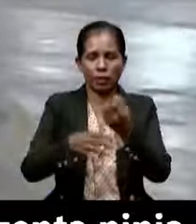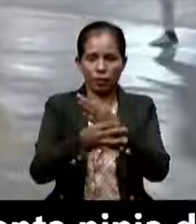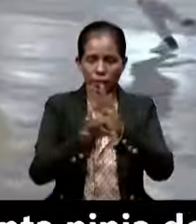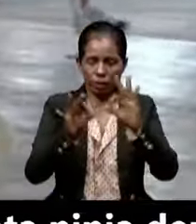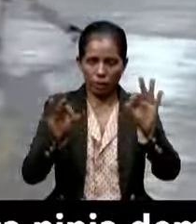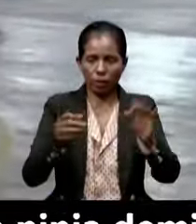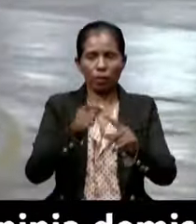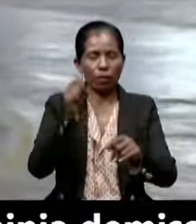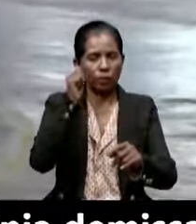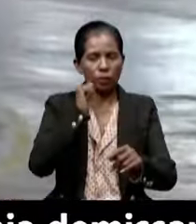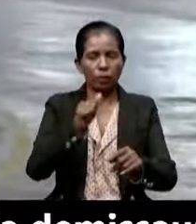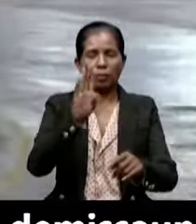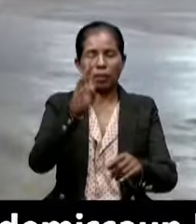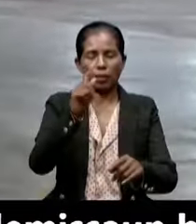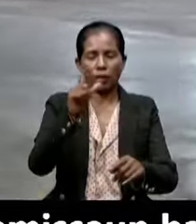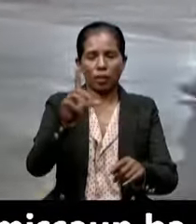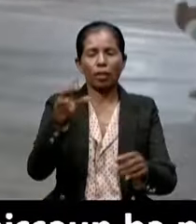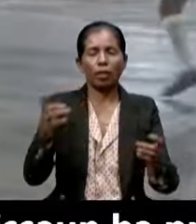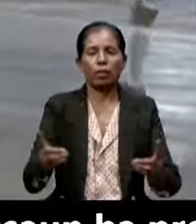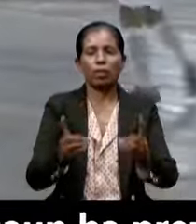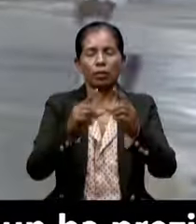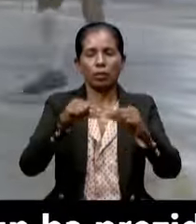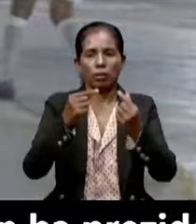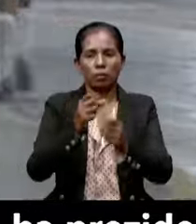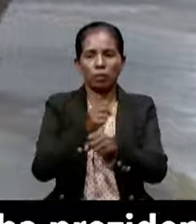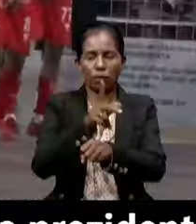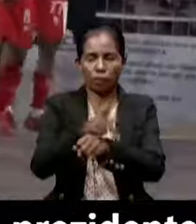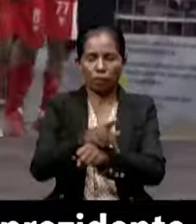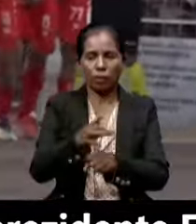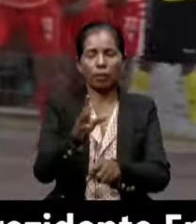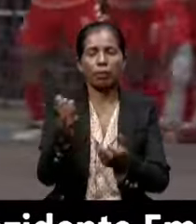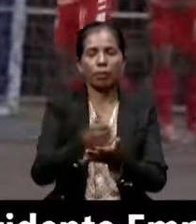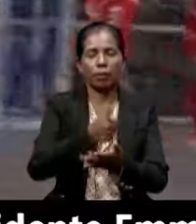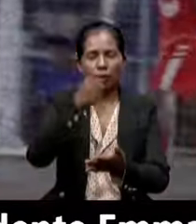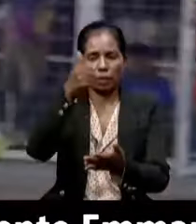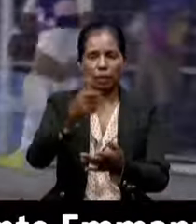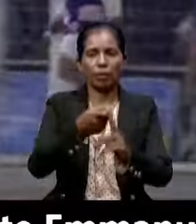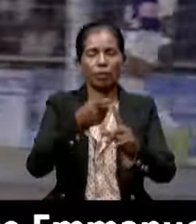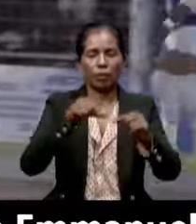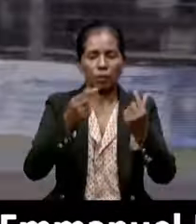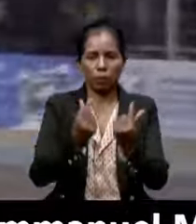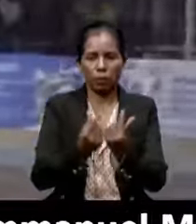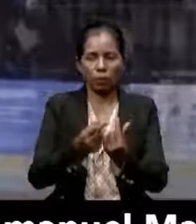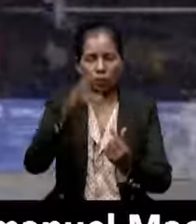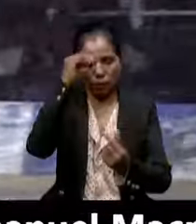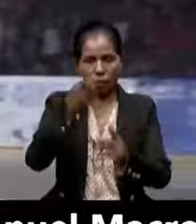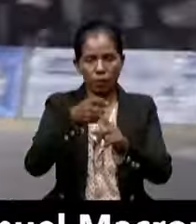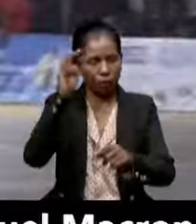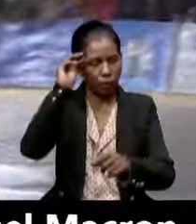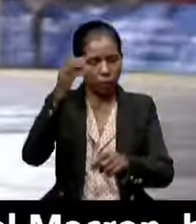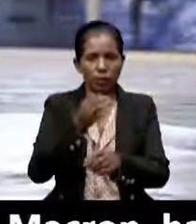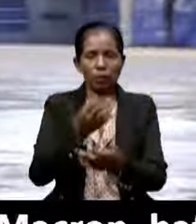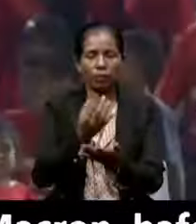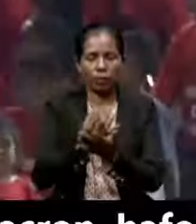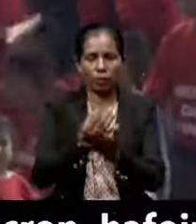equipa usi feto BTLP contra equipa feto Sefope hodi hadau primeiro lugar, nomos equipa mane usi Ministério Finanças